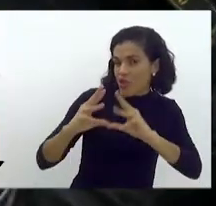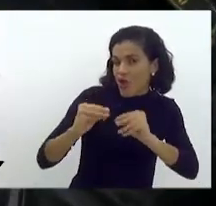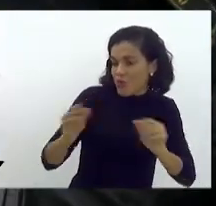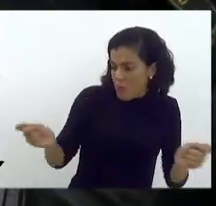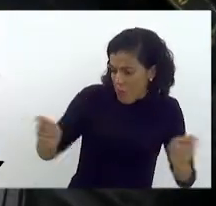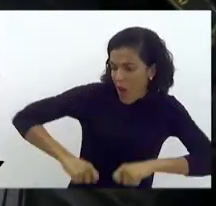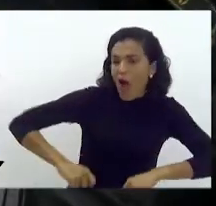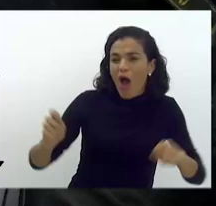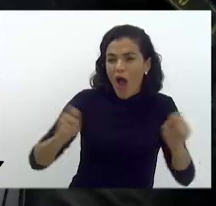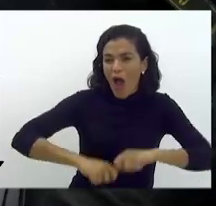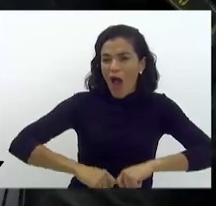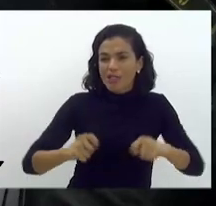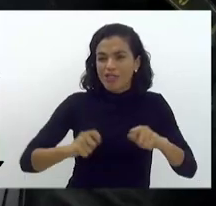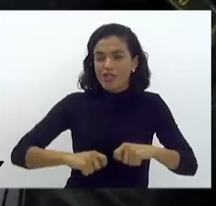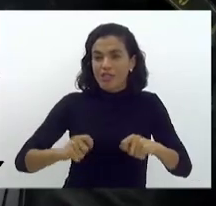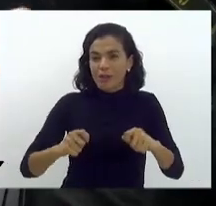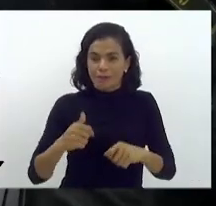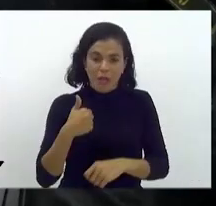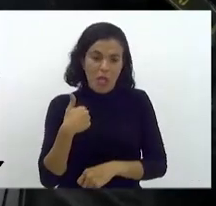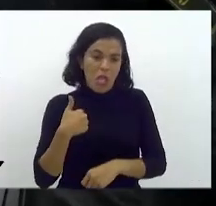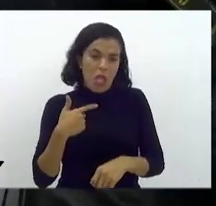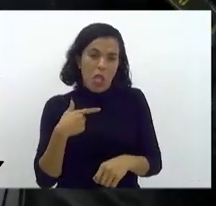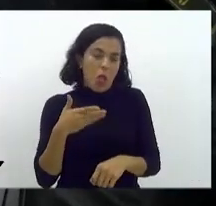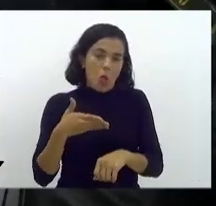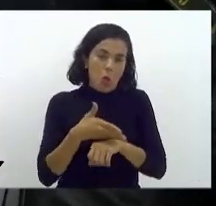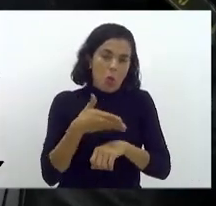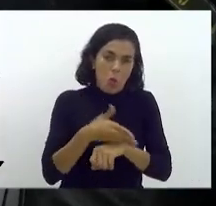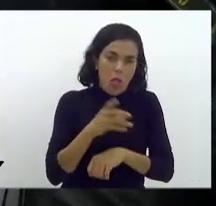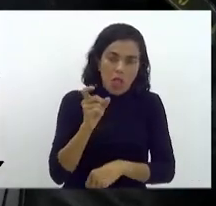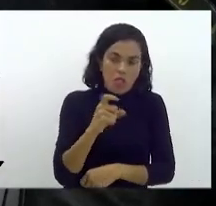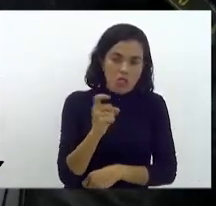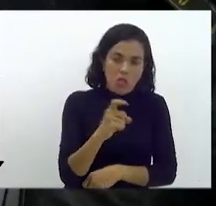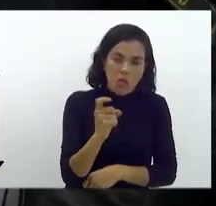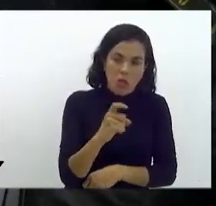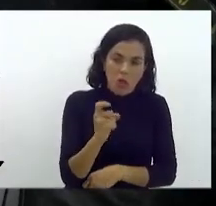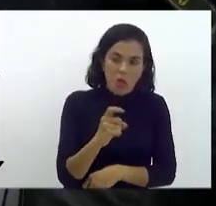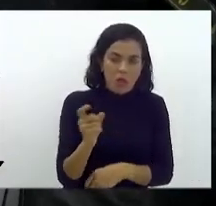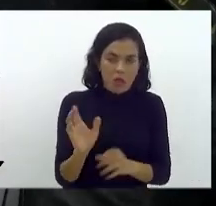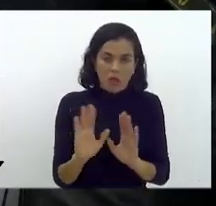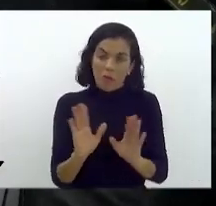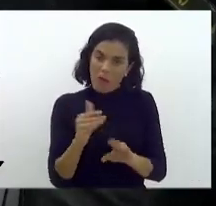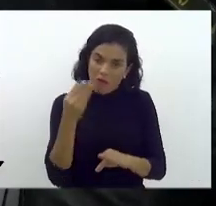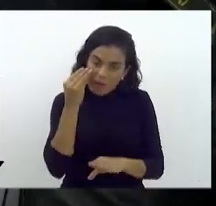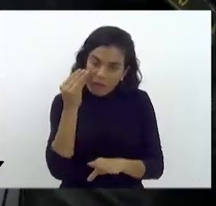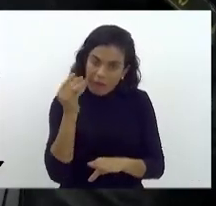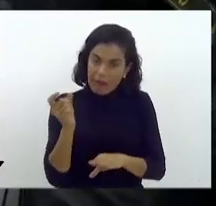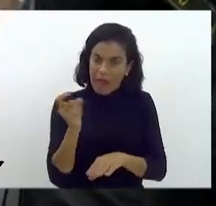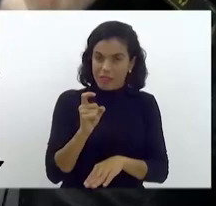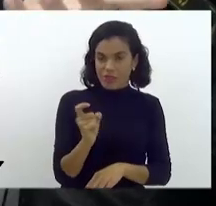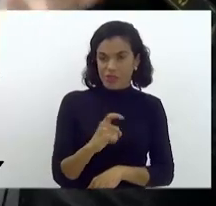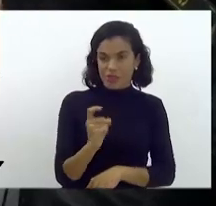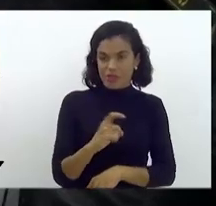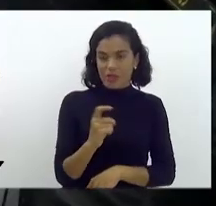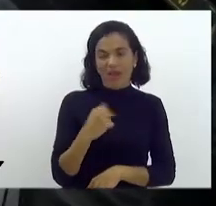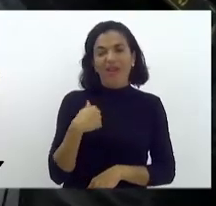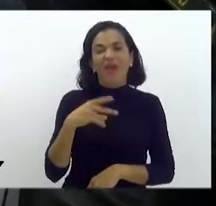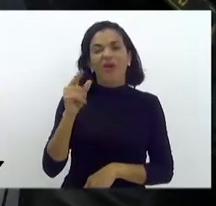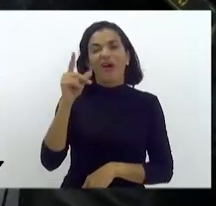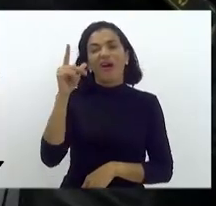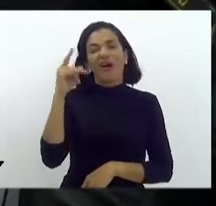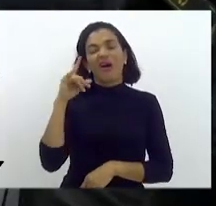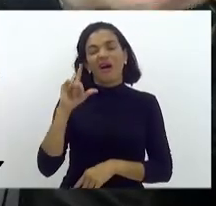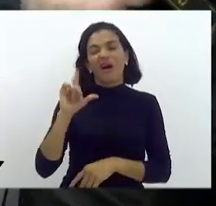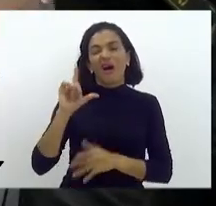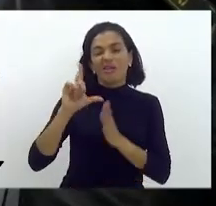eu não eu não frequento Tik Tok eu nunca vi no Tik Tok mas vou até tentar um Tik Tok que a gente quer mais antigo a gente